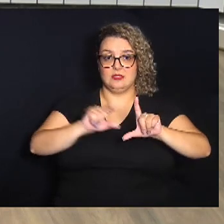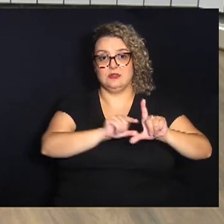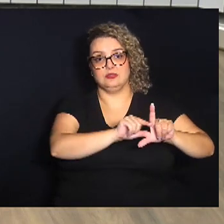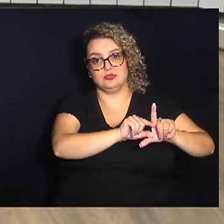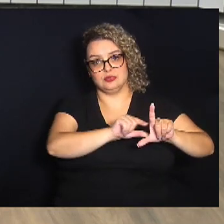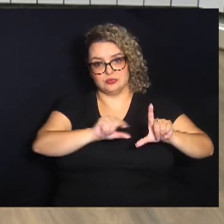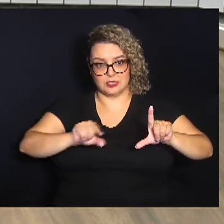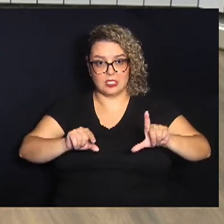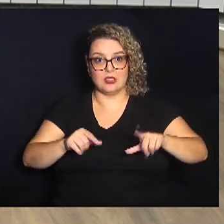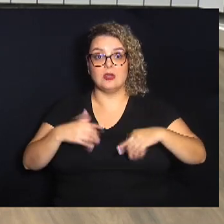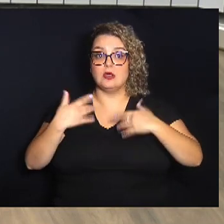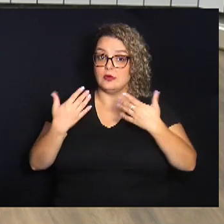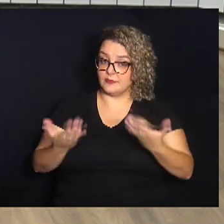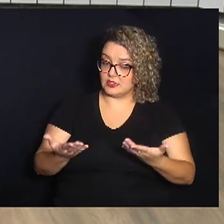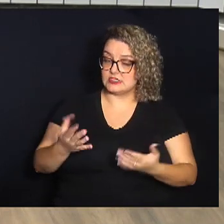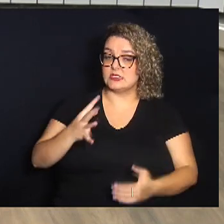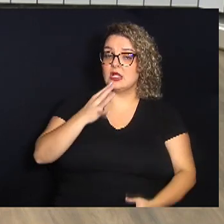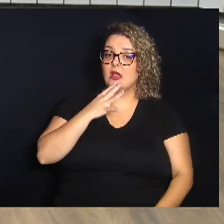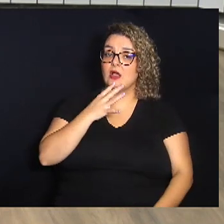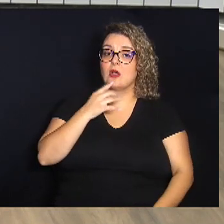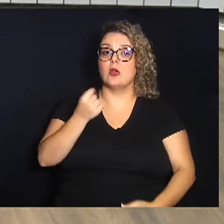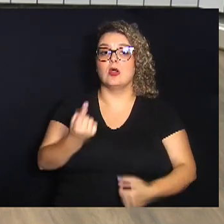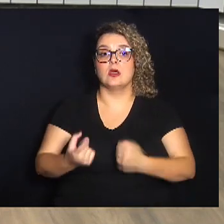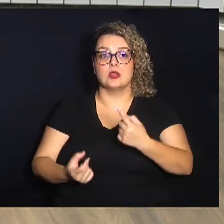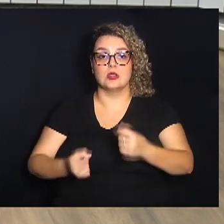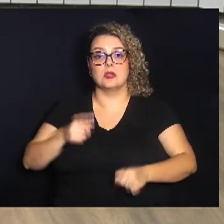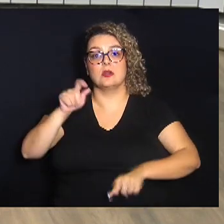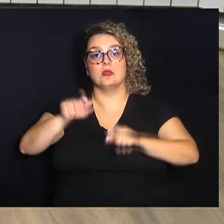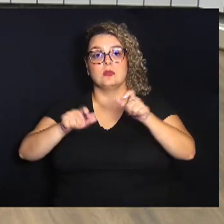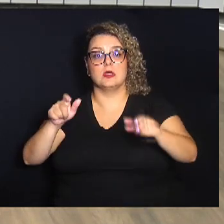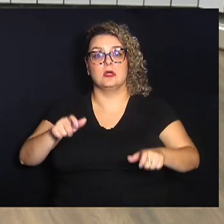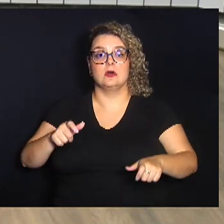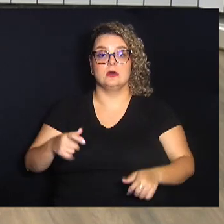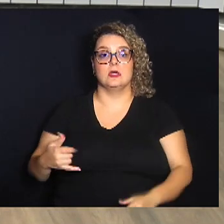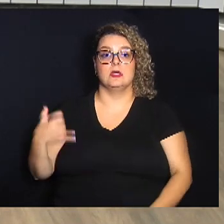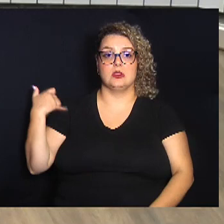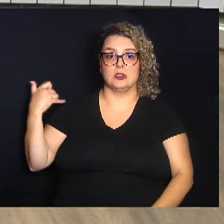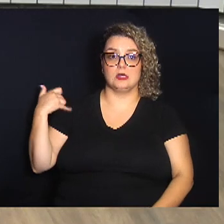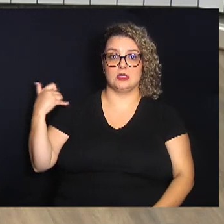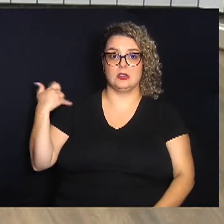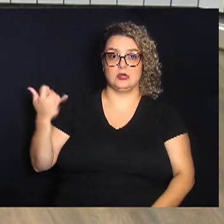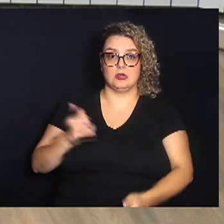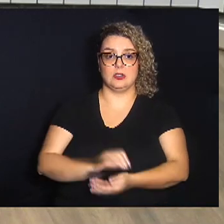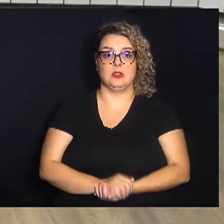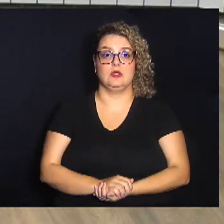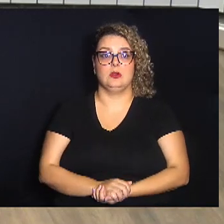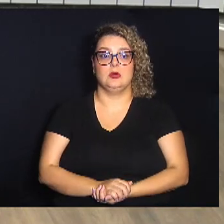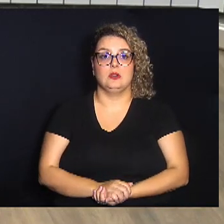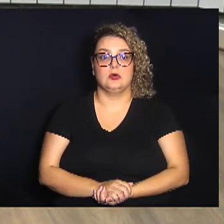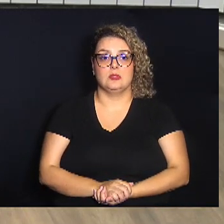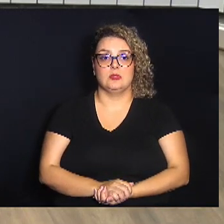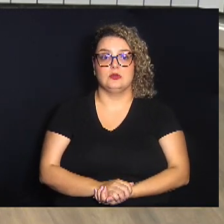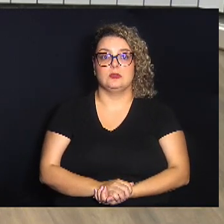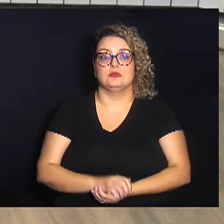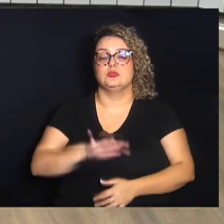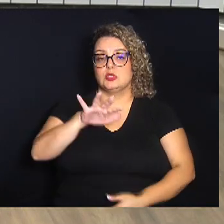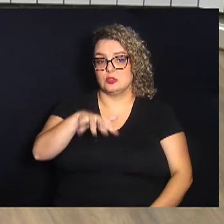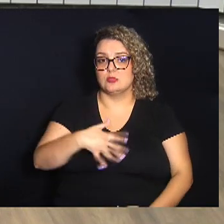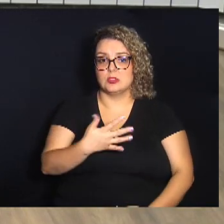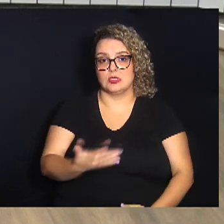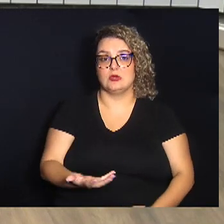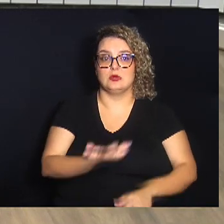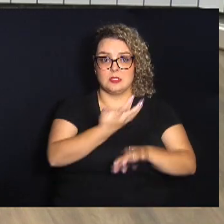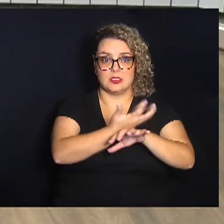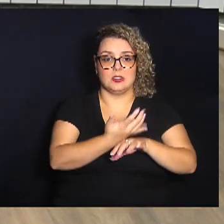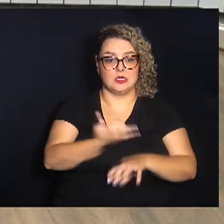tela, então você que conhece alguém que já passou da idade da grade curricular,